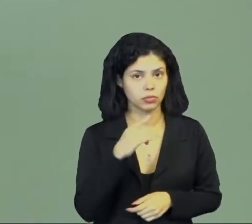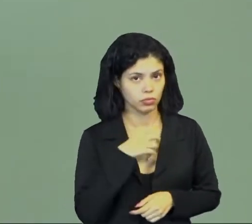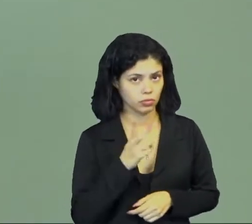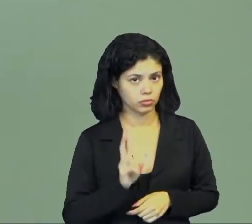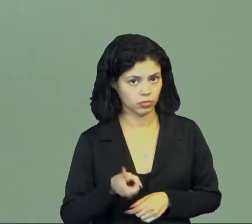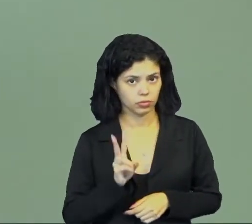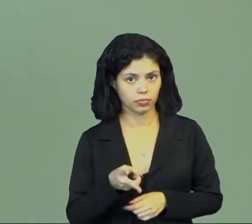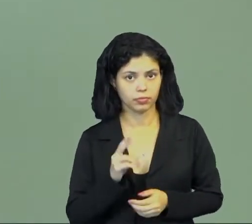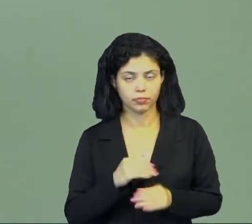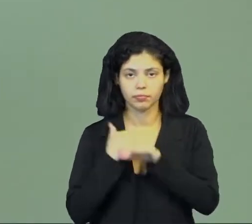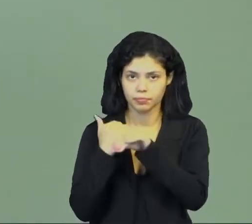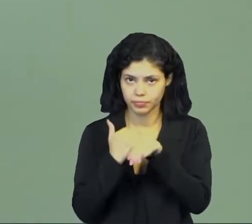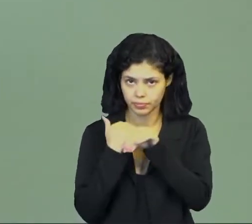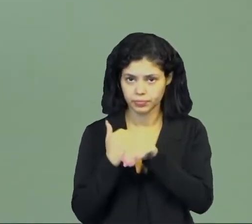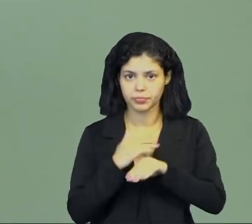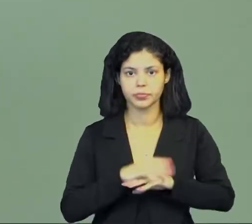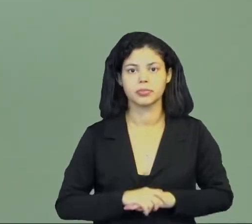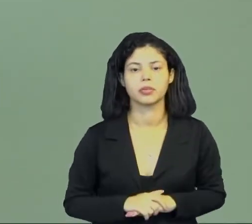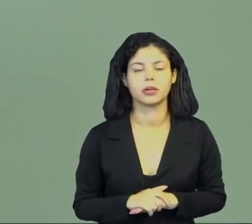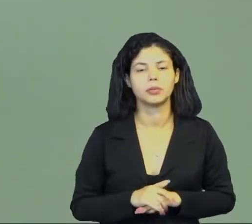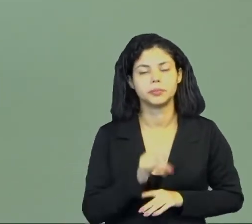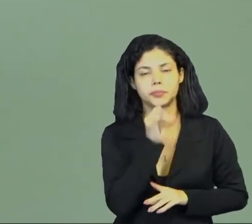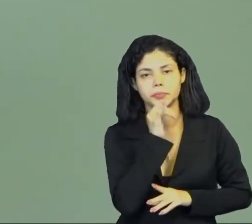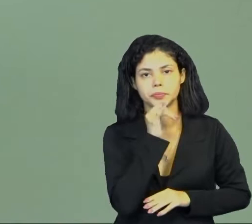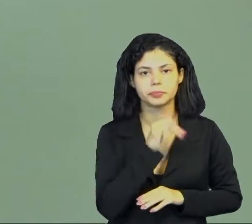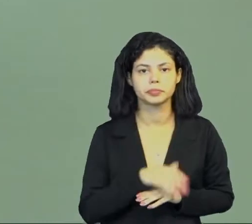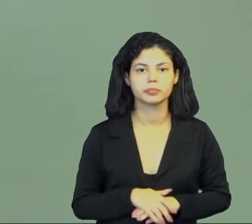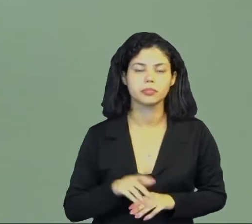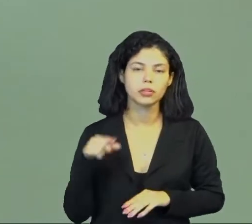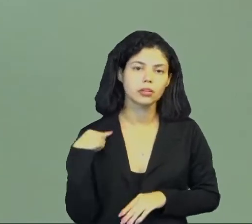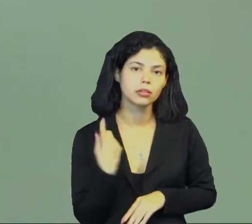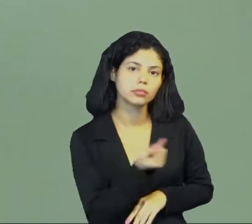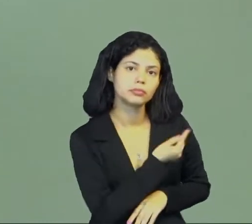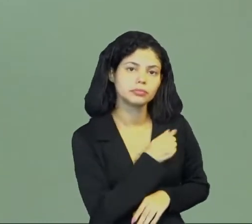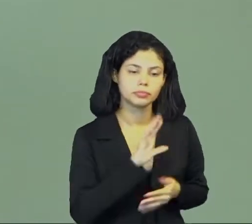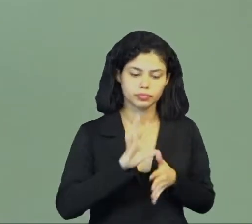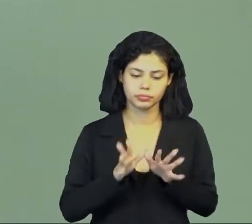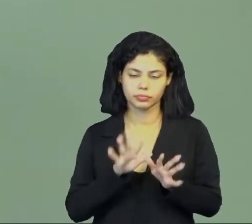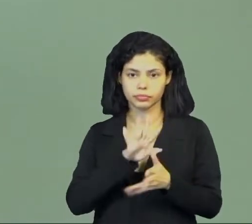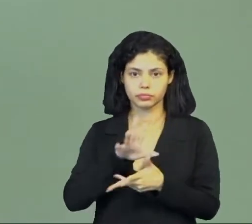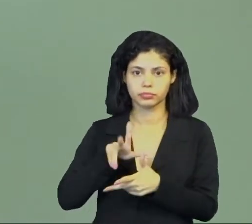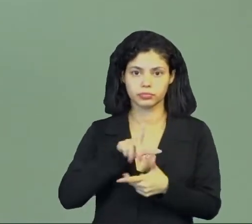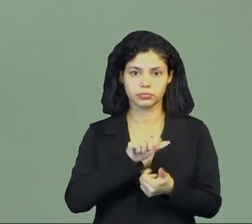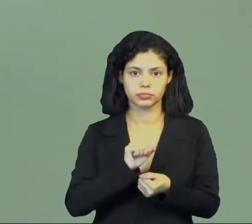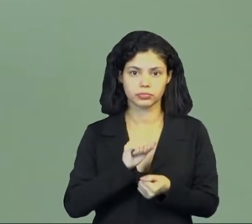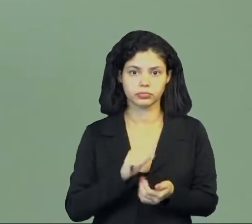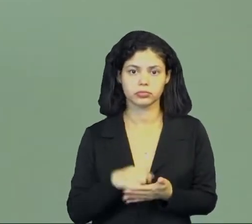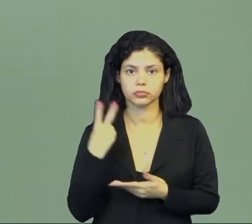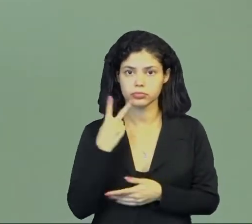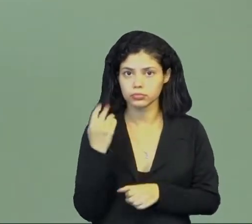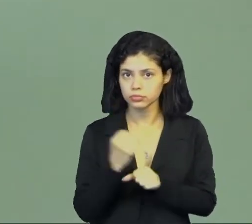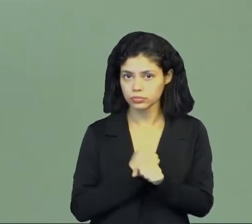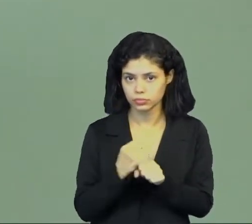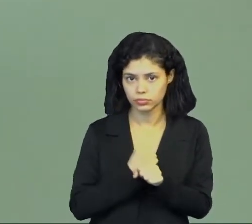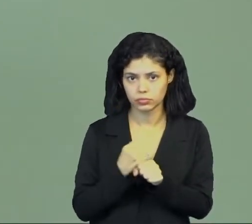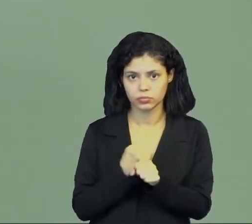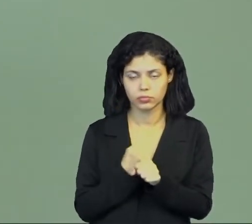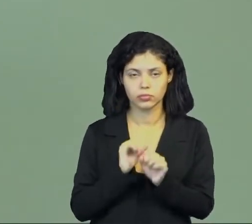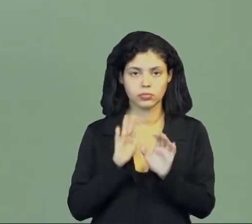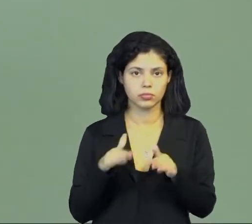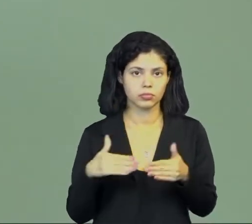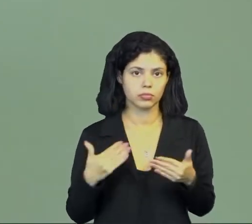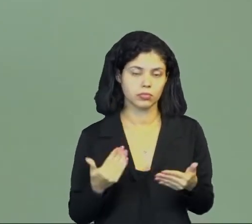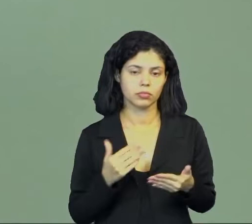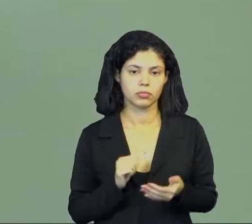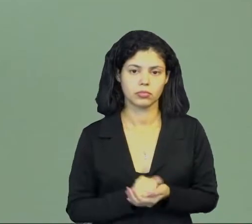ser igual. Um exemplo, nós viemos da pandemia, nós tivemos 2 anos, no